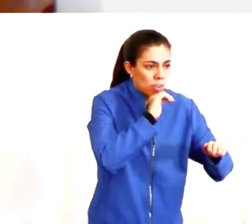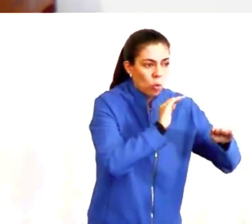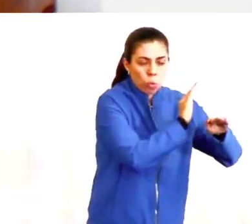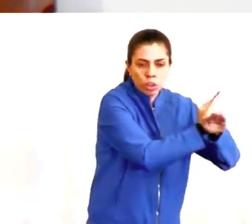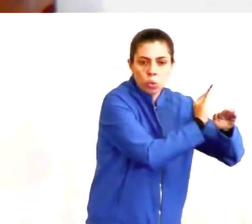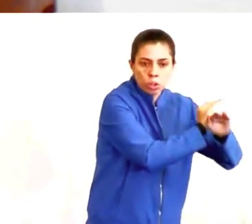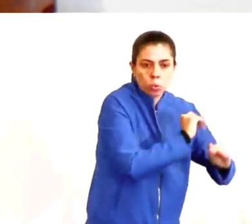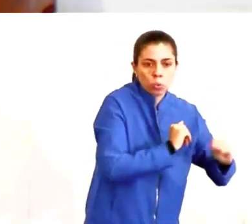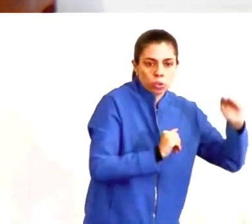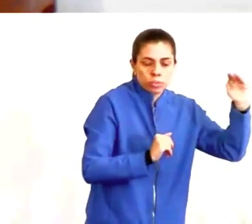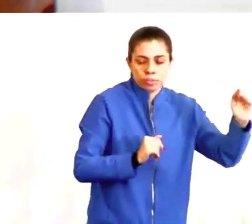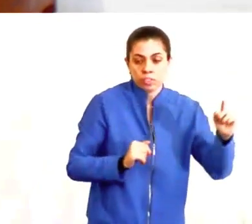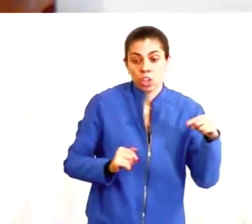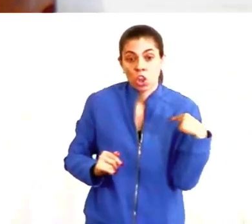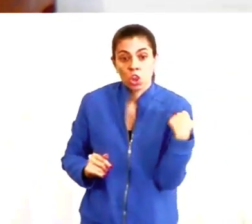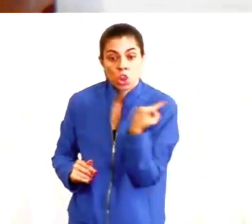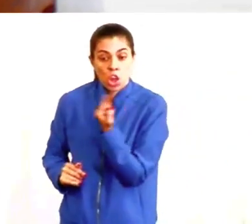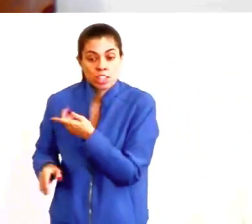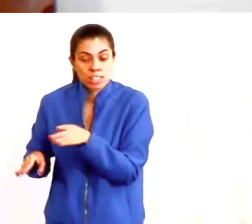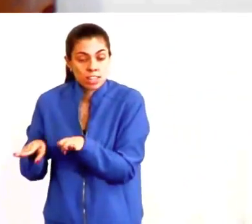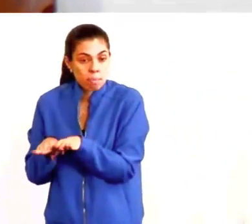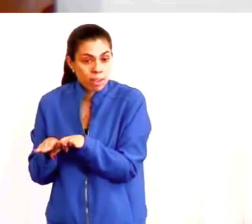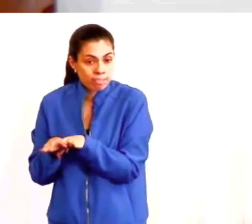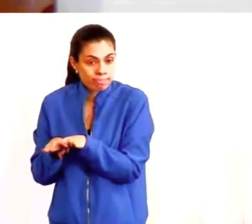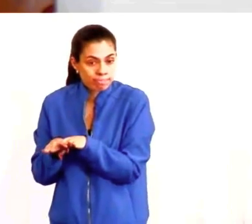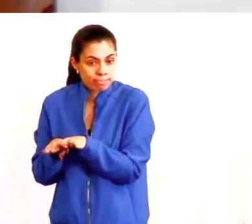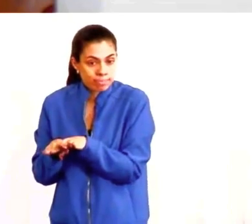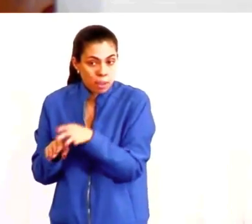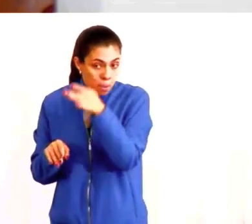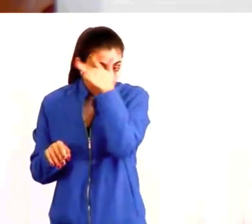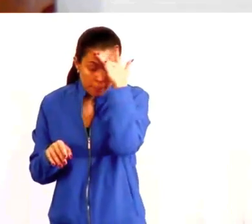que está nas minhas práticas, estará nele também.